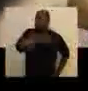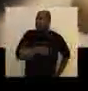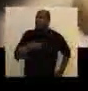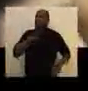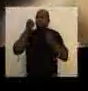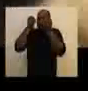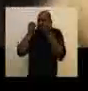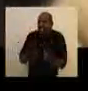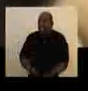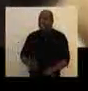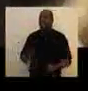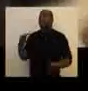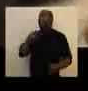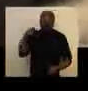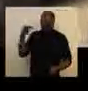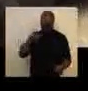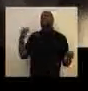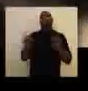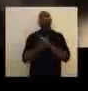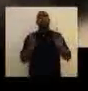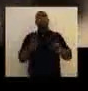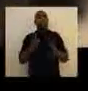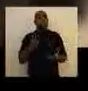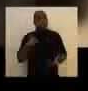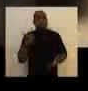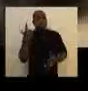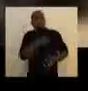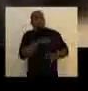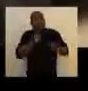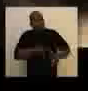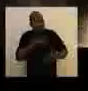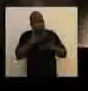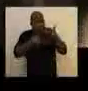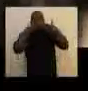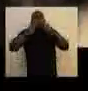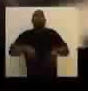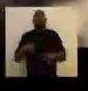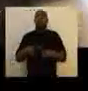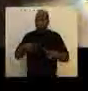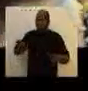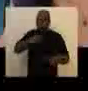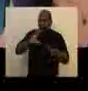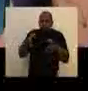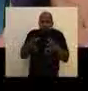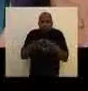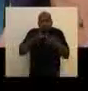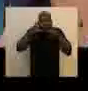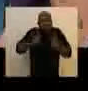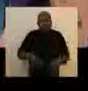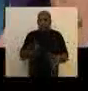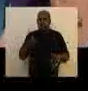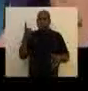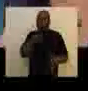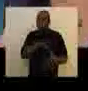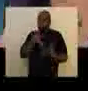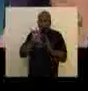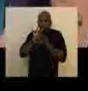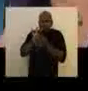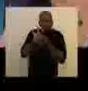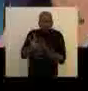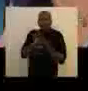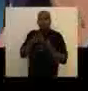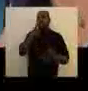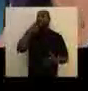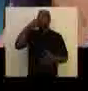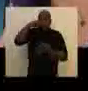muito complicado, isso vai ser difícil, e não foi. Não foi porque a gente estava junto, a gente criou uma unidade ali dentro daquela